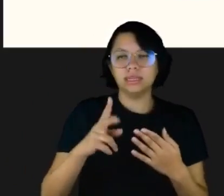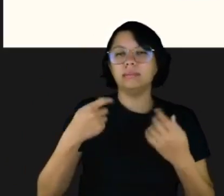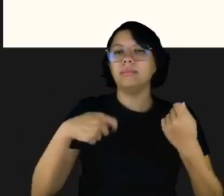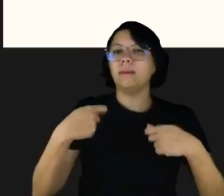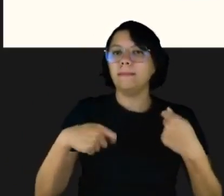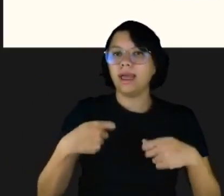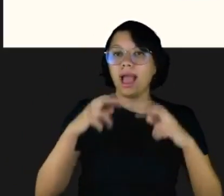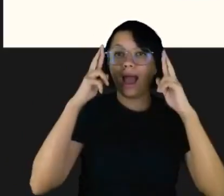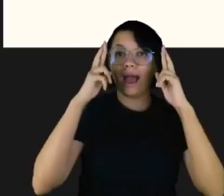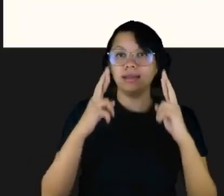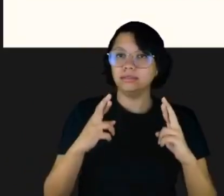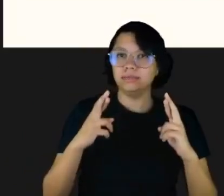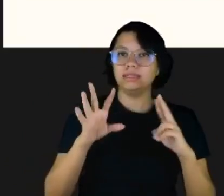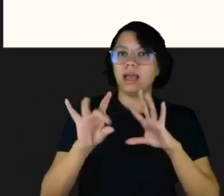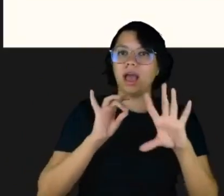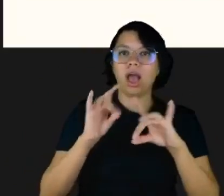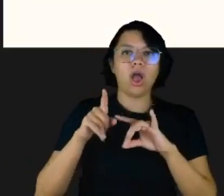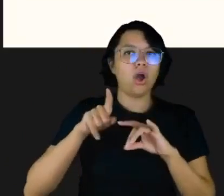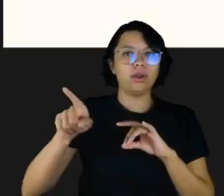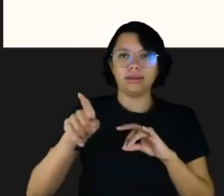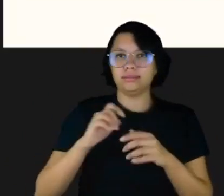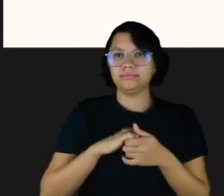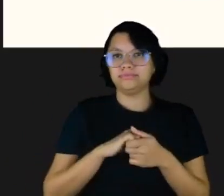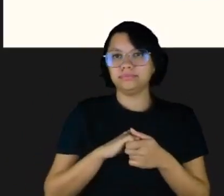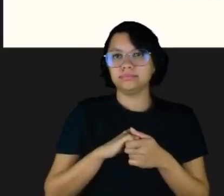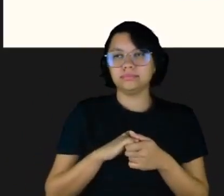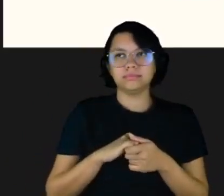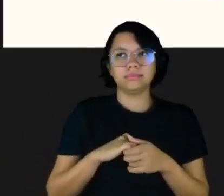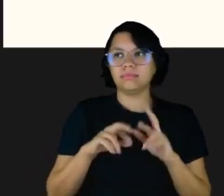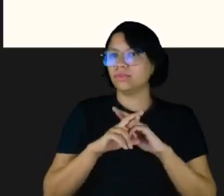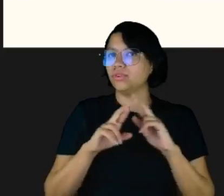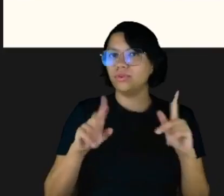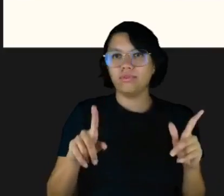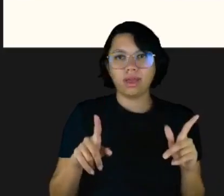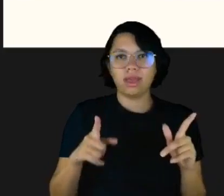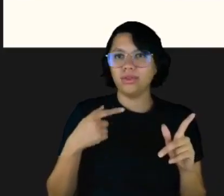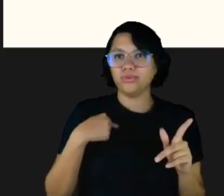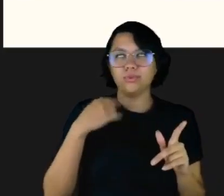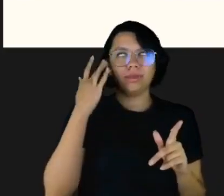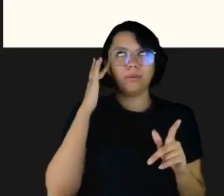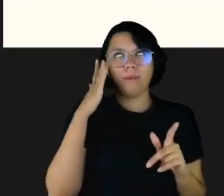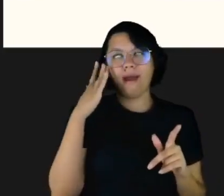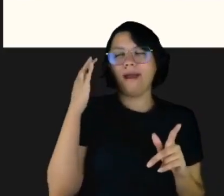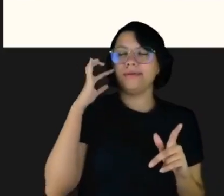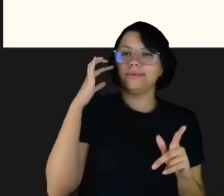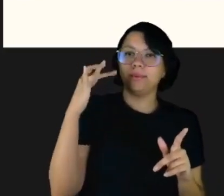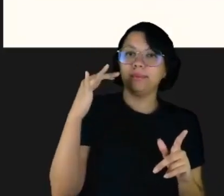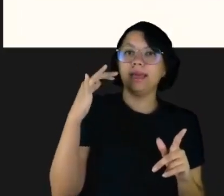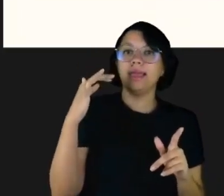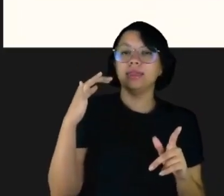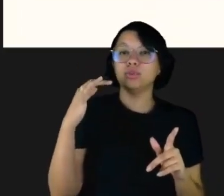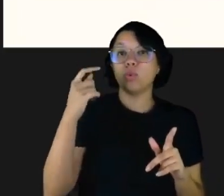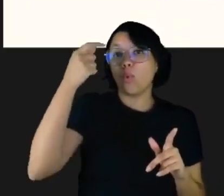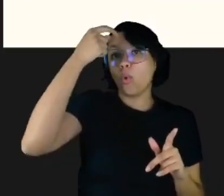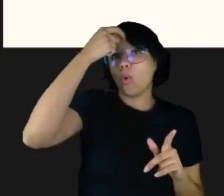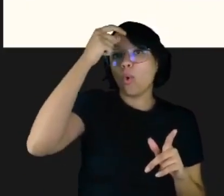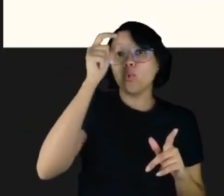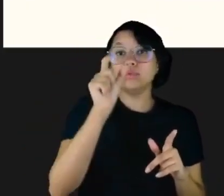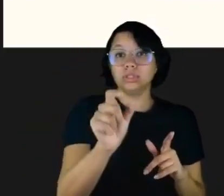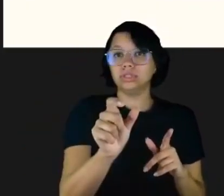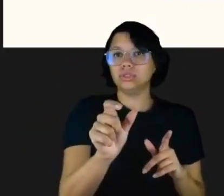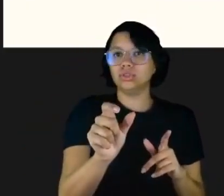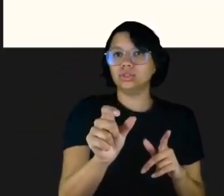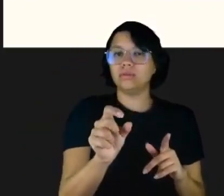necessário respeitar a escolha do outro, indiferente do que eu penso, do que eu acho. Eu conscientizo o outro.